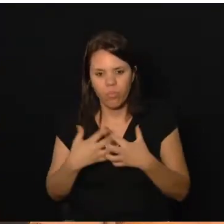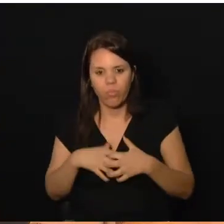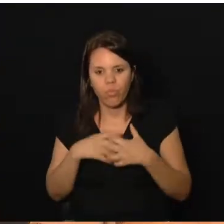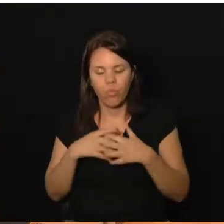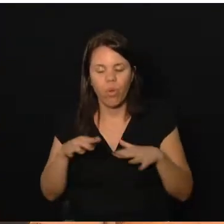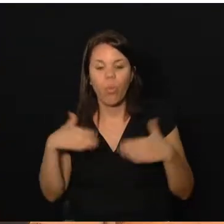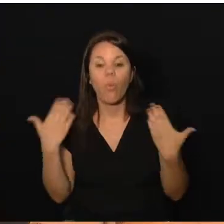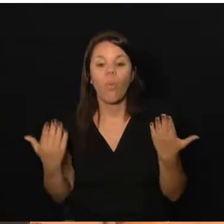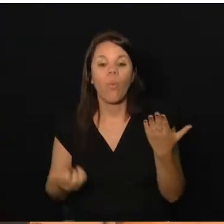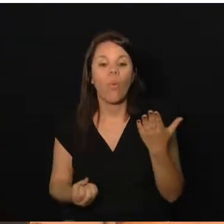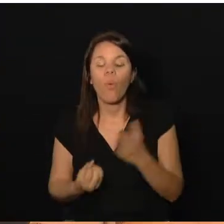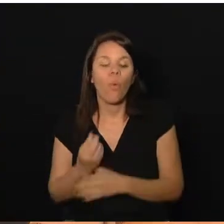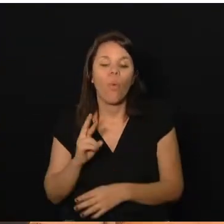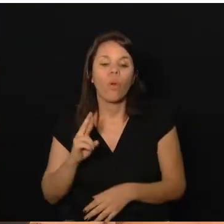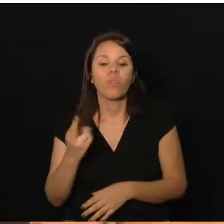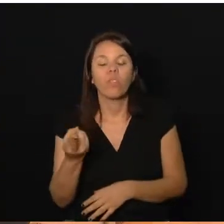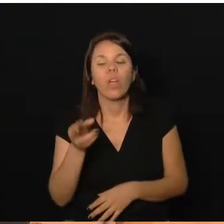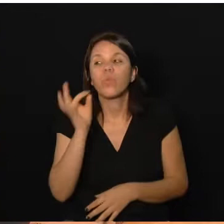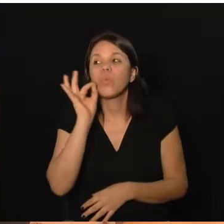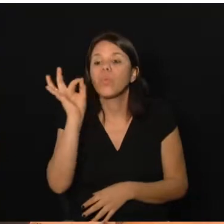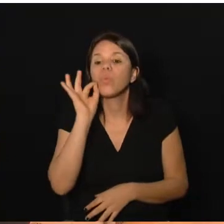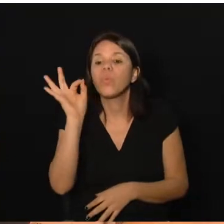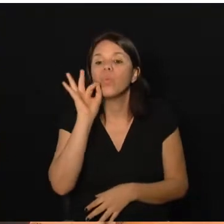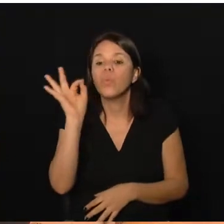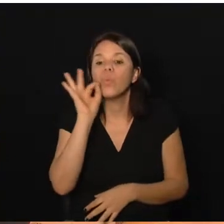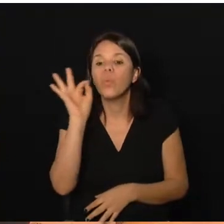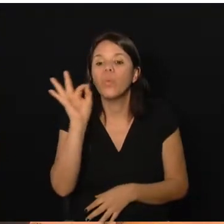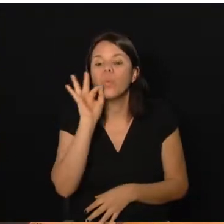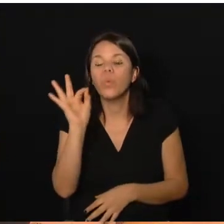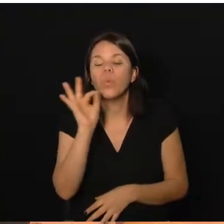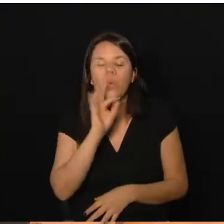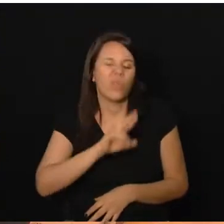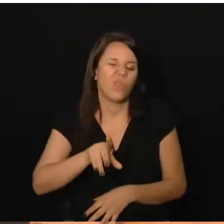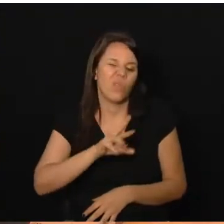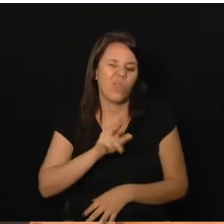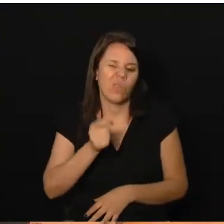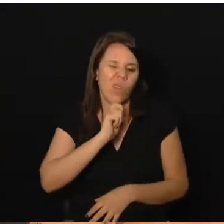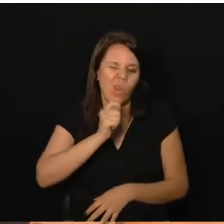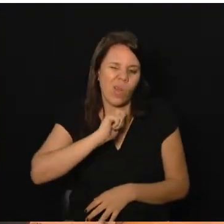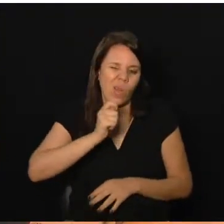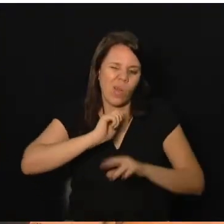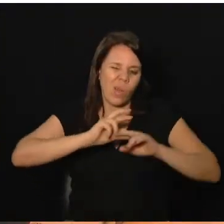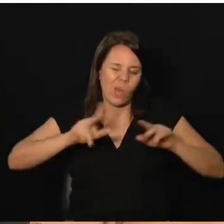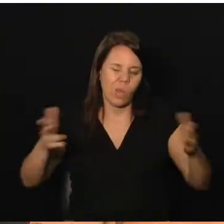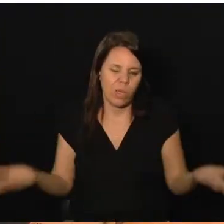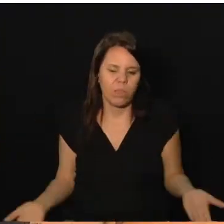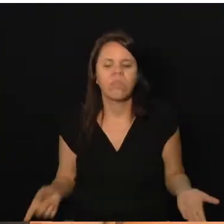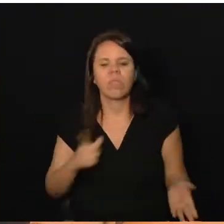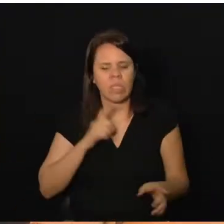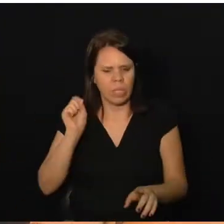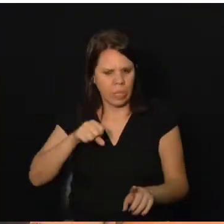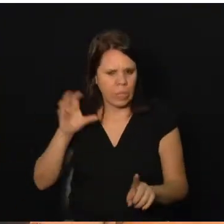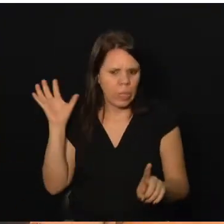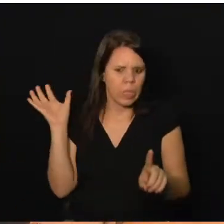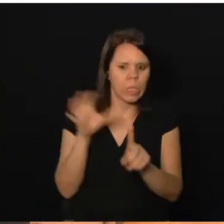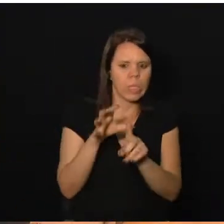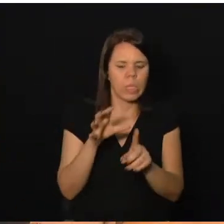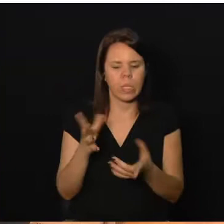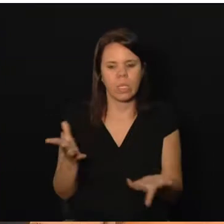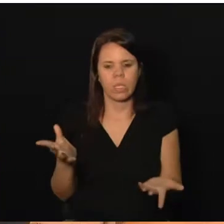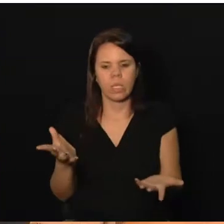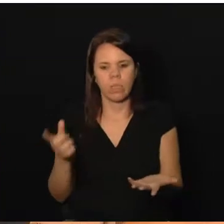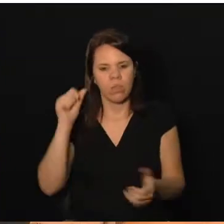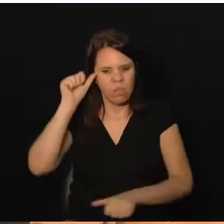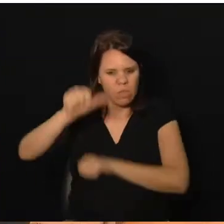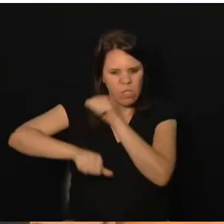a consequência da maconha. Porque muitos acham que maconha não é droga, mas ela tem, sim, a sua influência, traz alterações